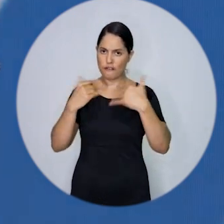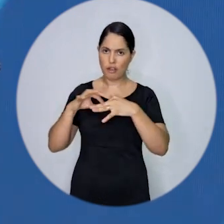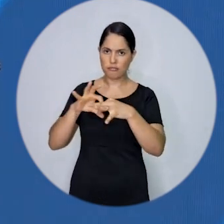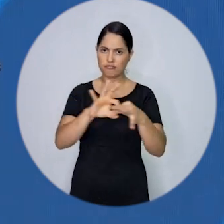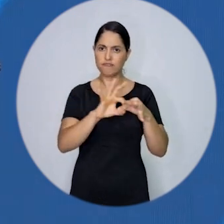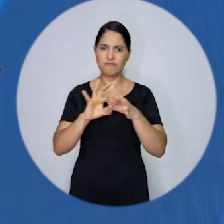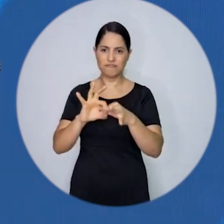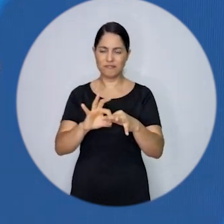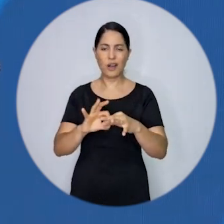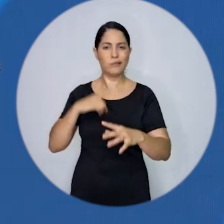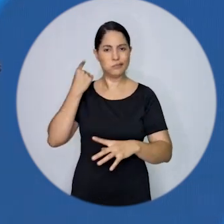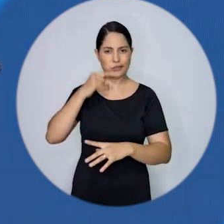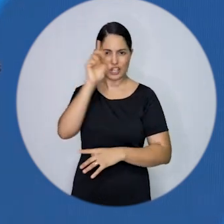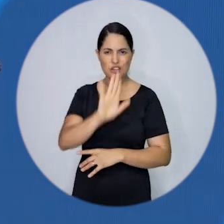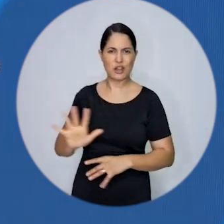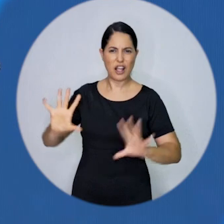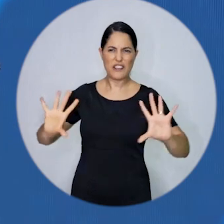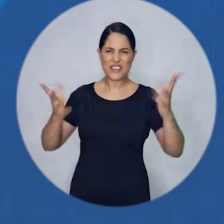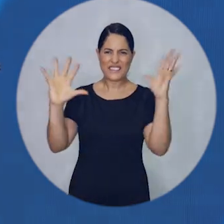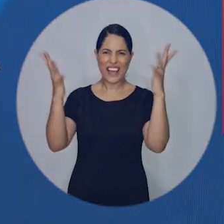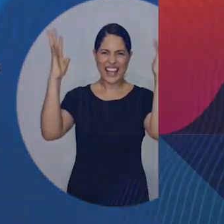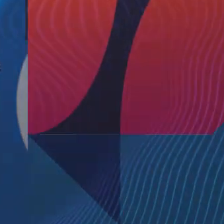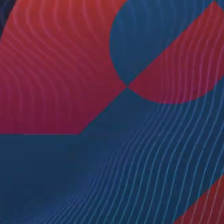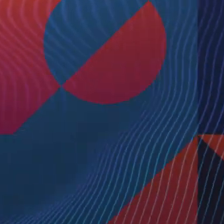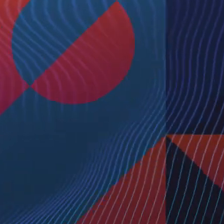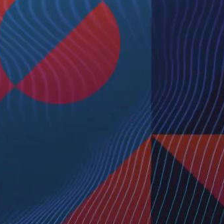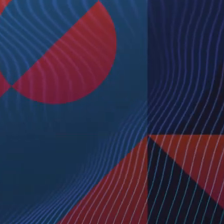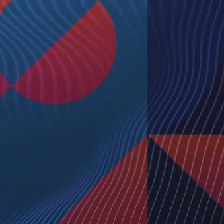mão dadas. Viva a advocacia do Brasil!